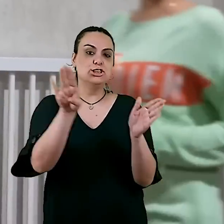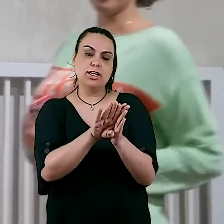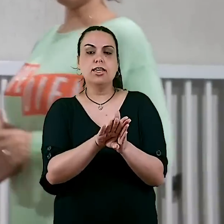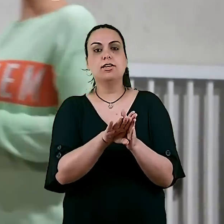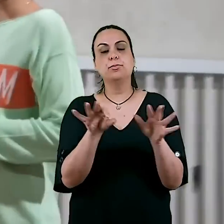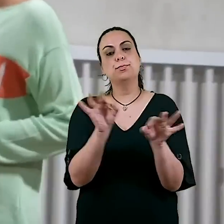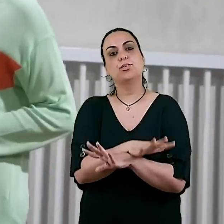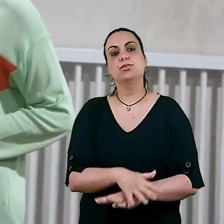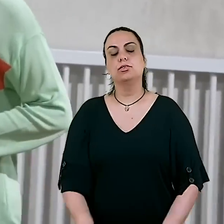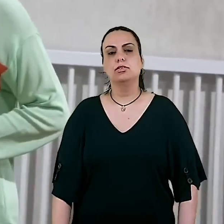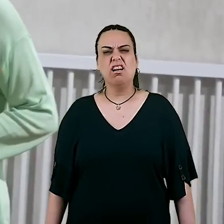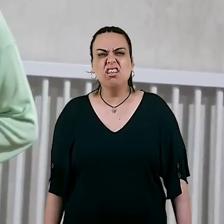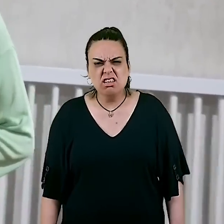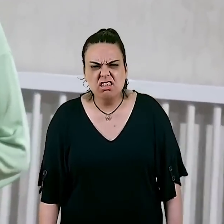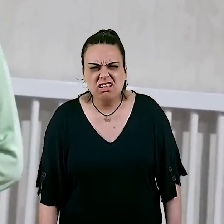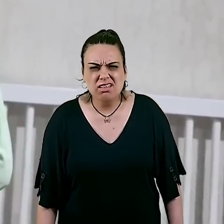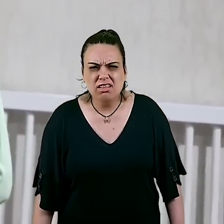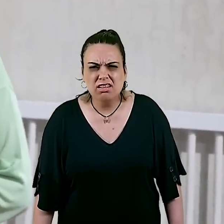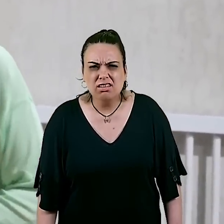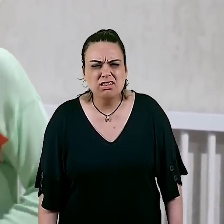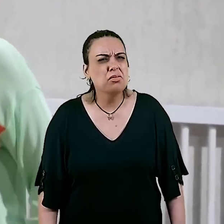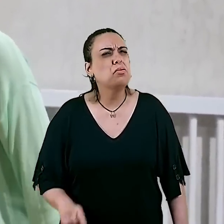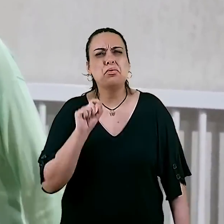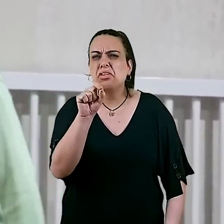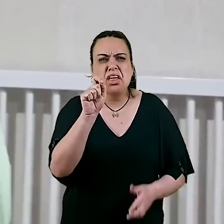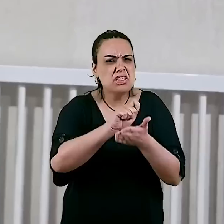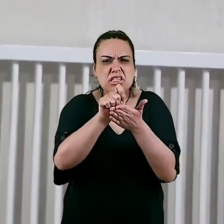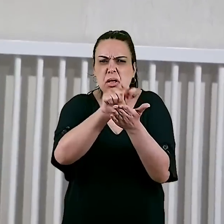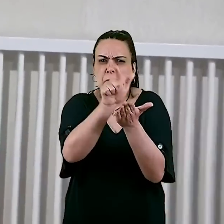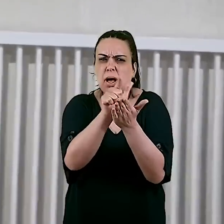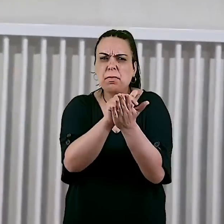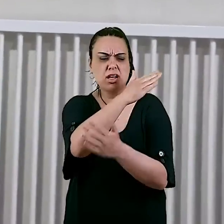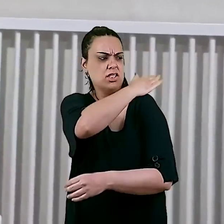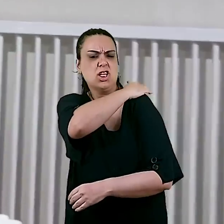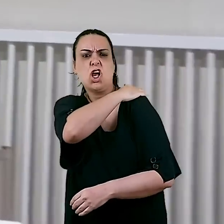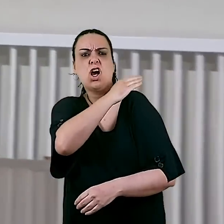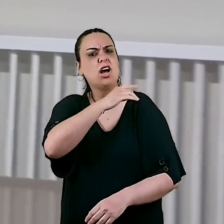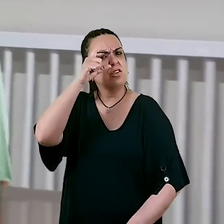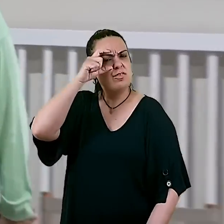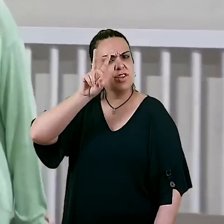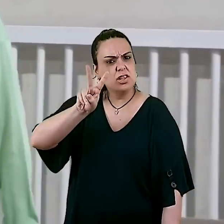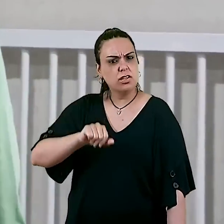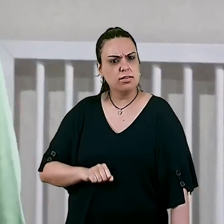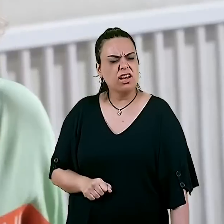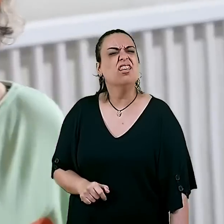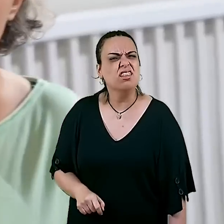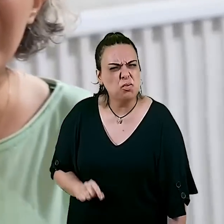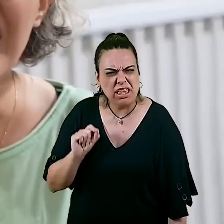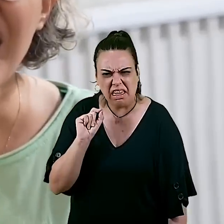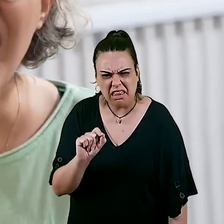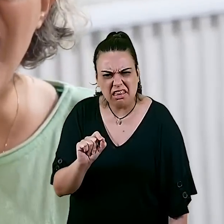Cheguei, gente! Hã? O que que tá escrito ali nas costas do Vitor Gabriel?